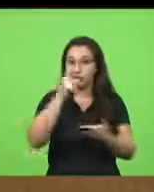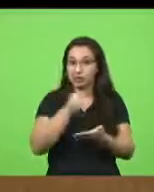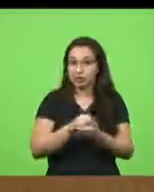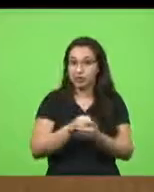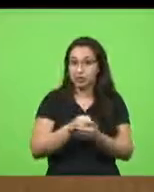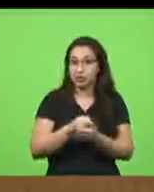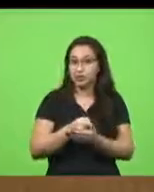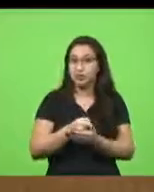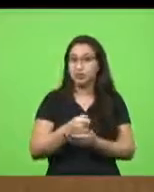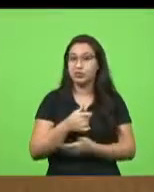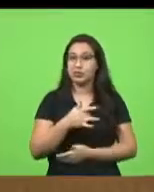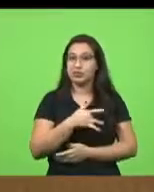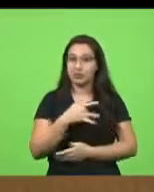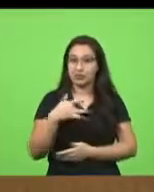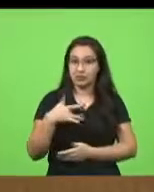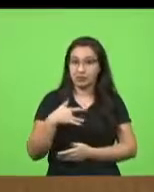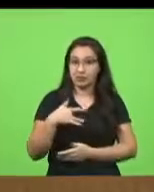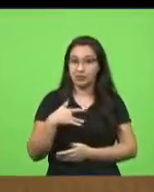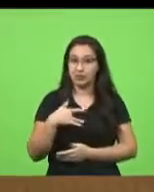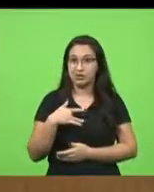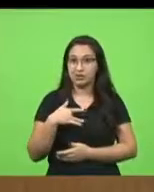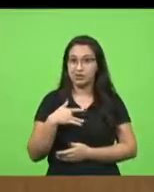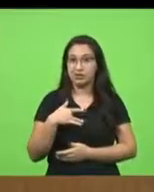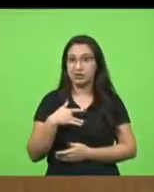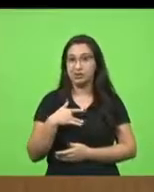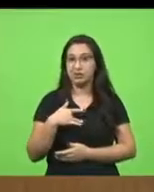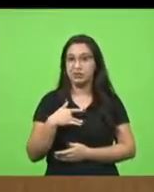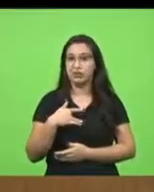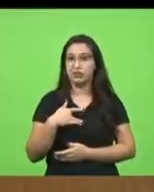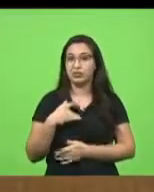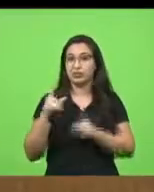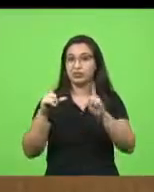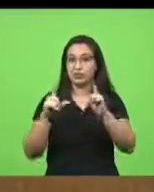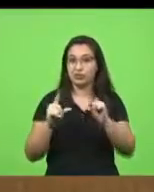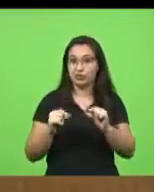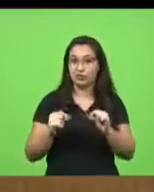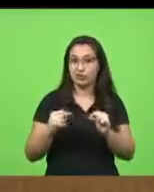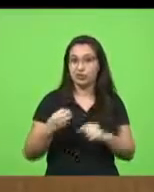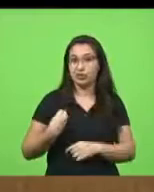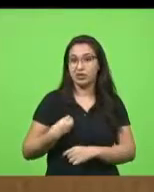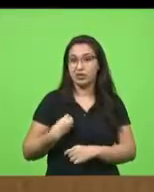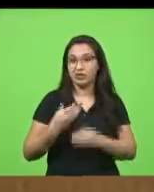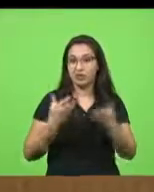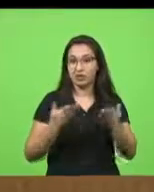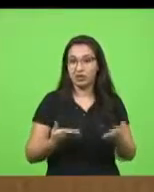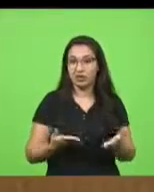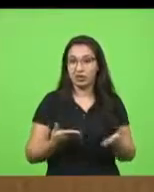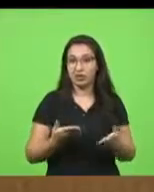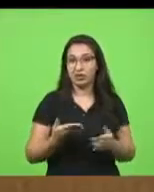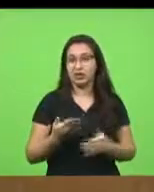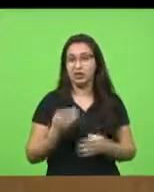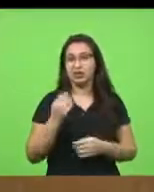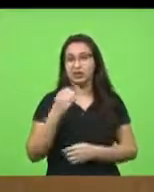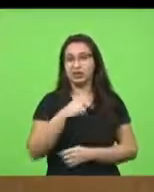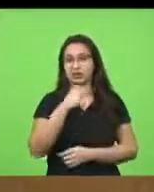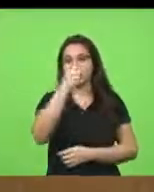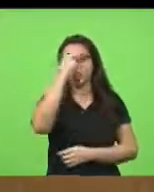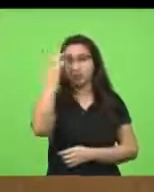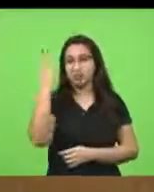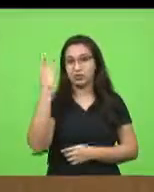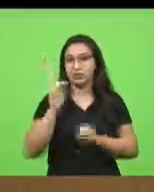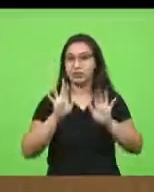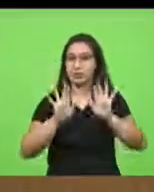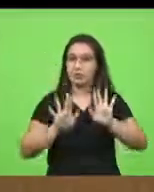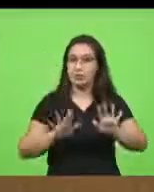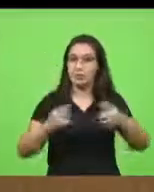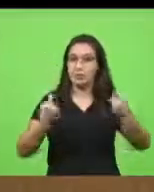não impactem negativamente no aspecto da sobrevivência das pessoas. Mas a gente tem que ter medidas